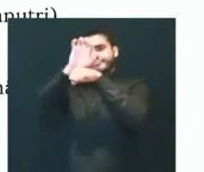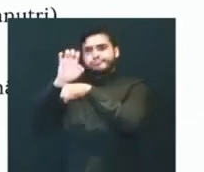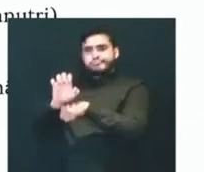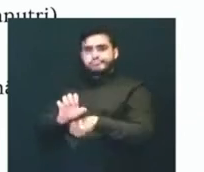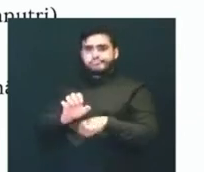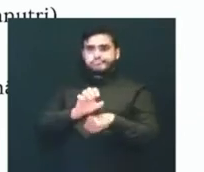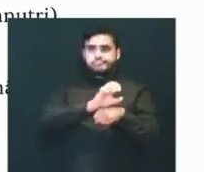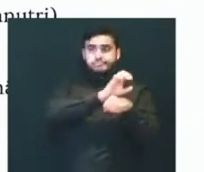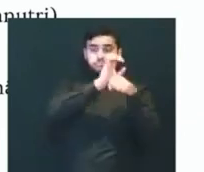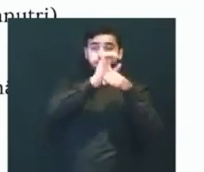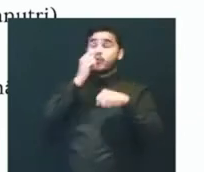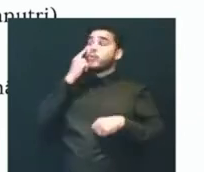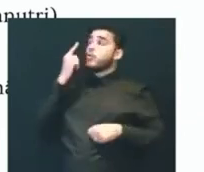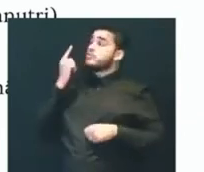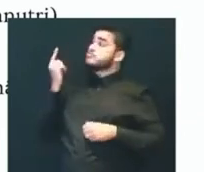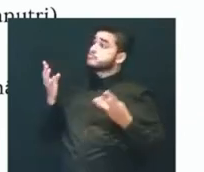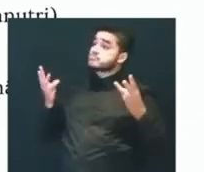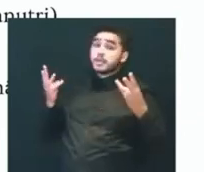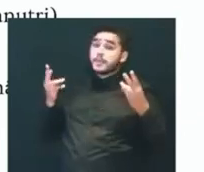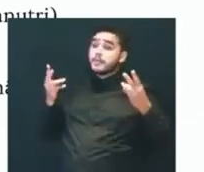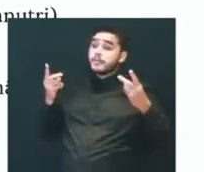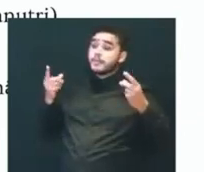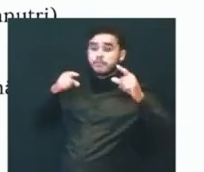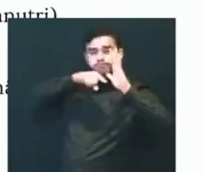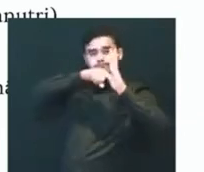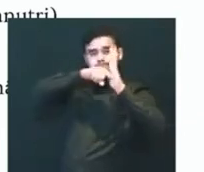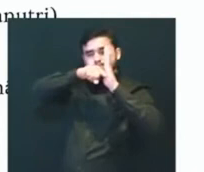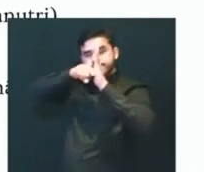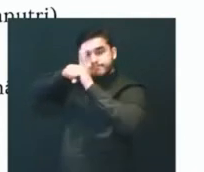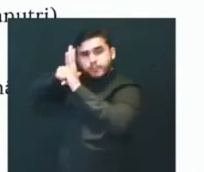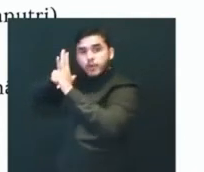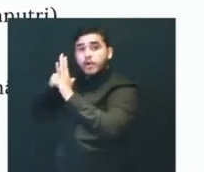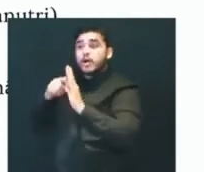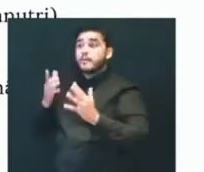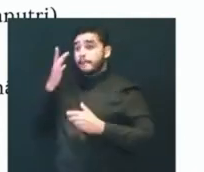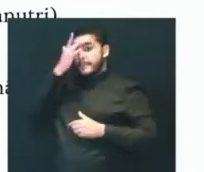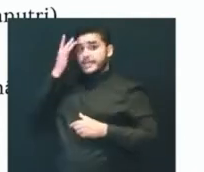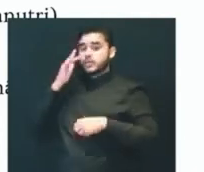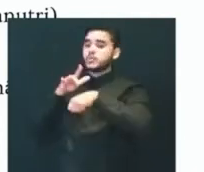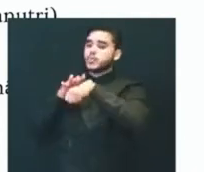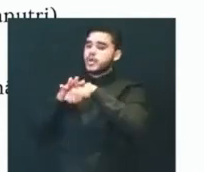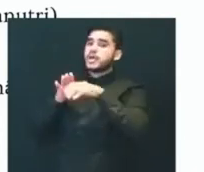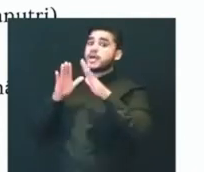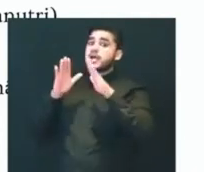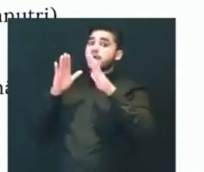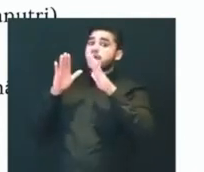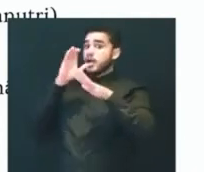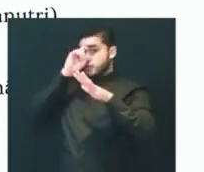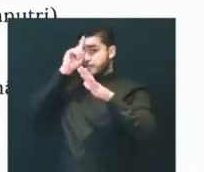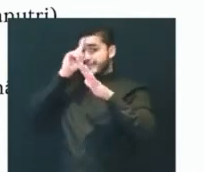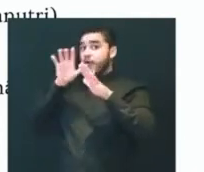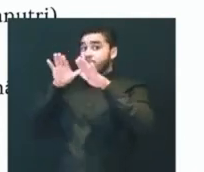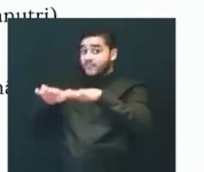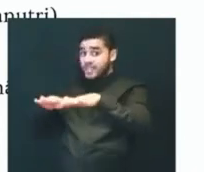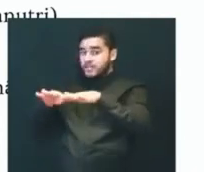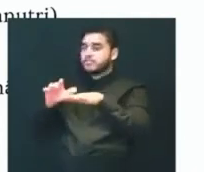juntando vários pacientes. E o que é que eles descobriram? Que dos pacientes internados, 4.800 pacientes